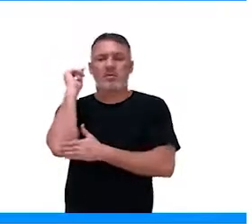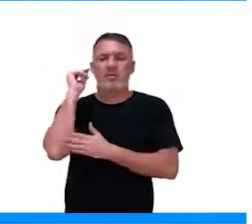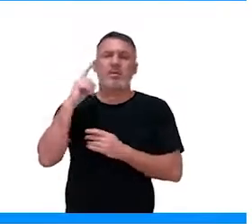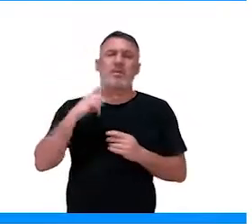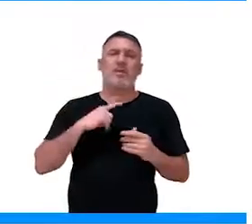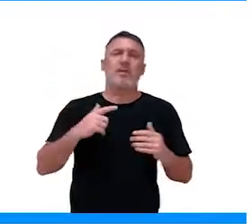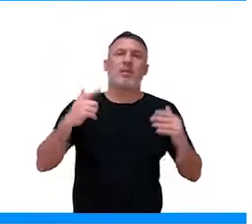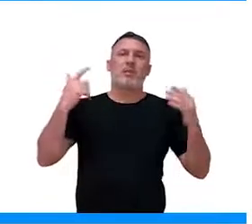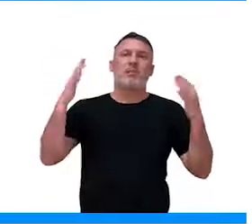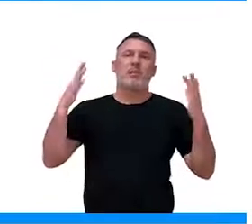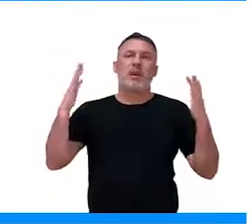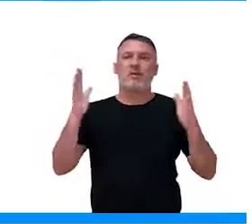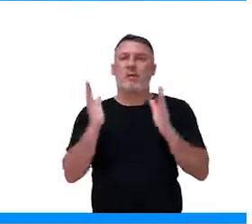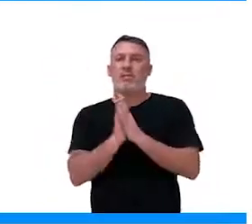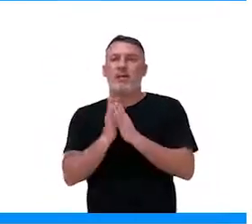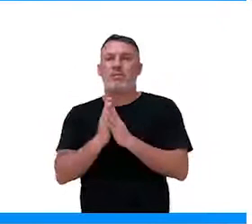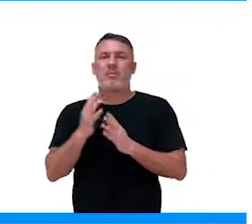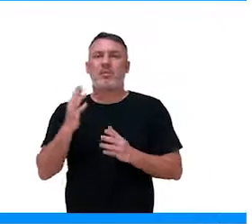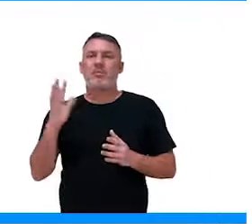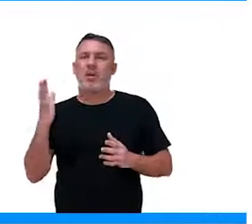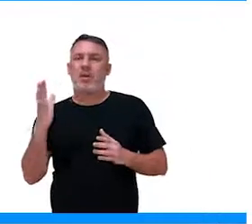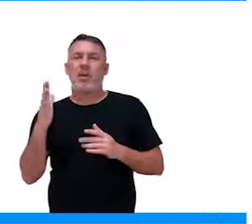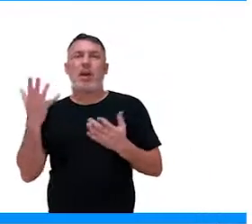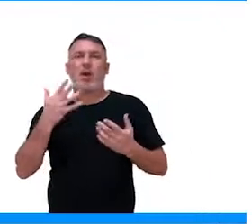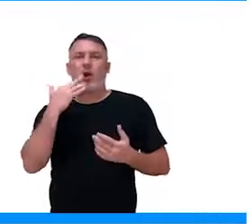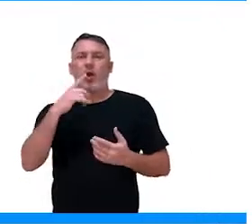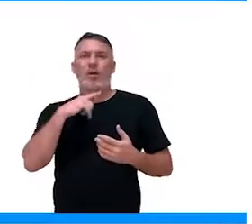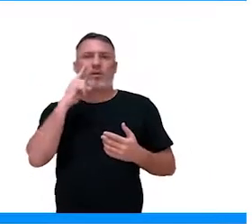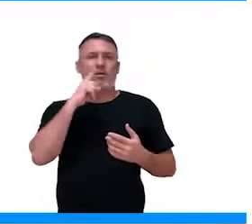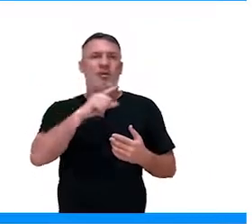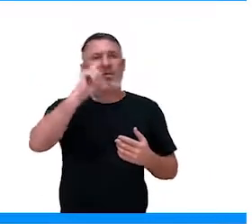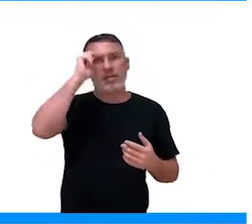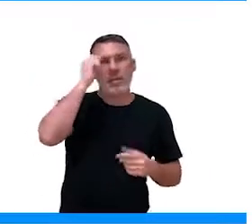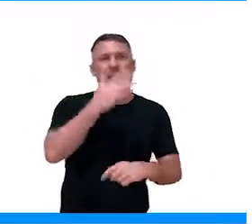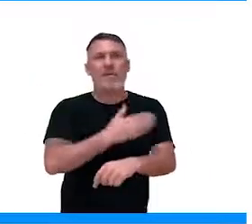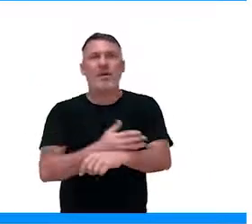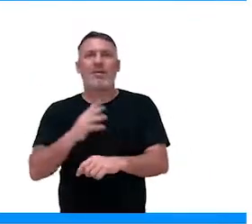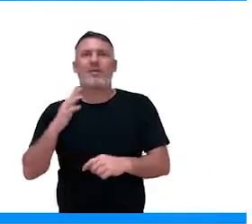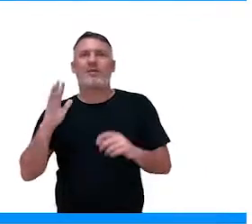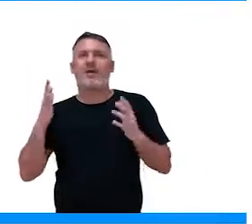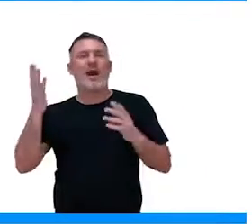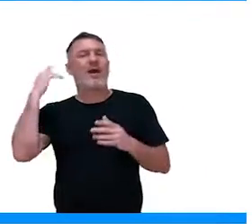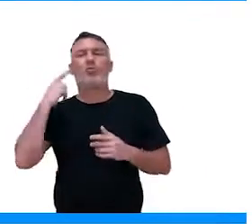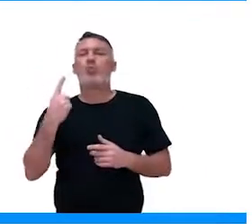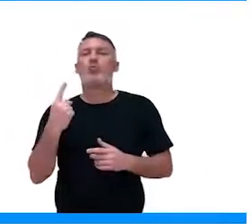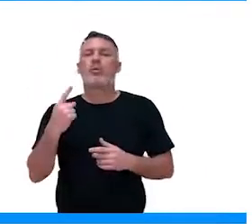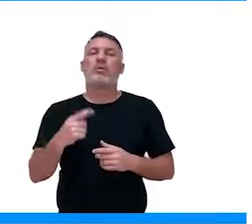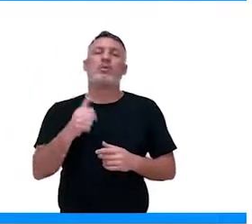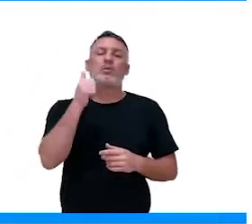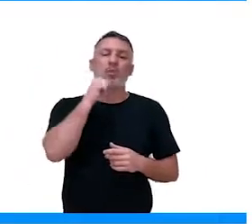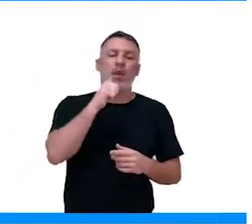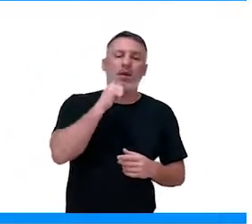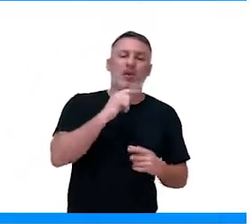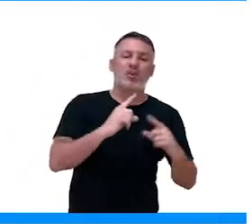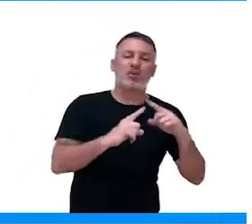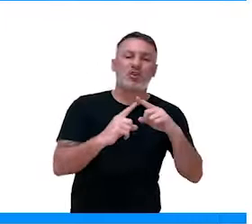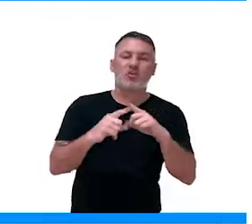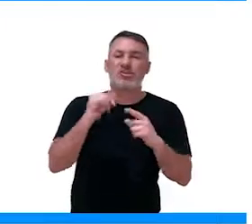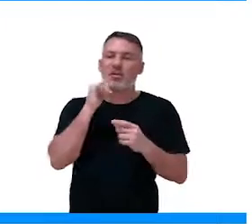com várias cores, né? Branco, negro, e agora já tem essa diferenciação, né?